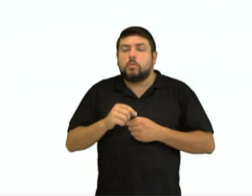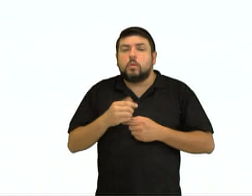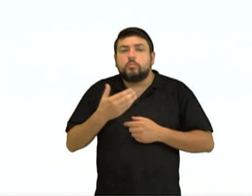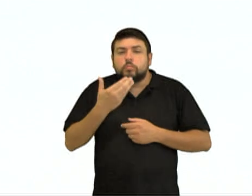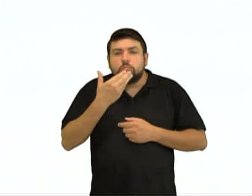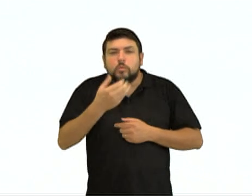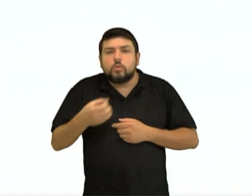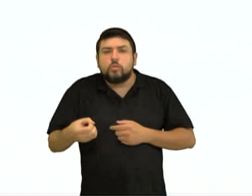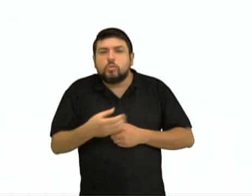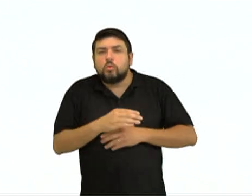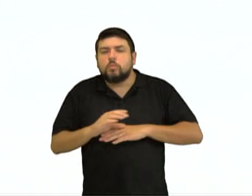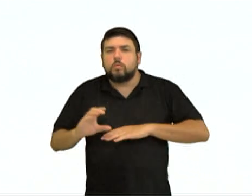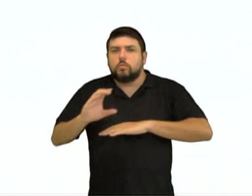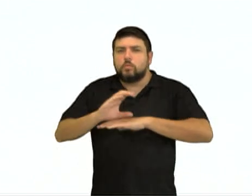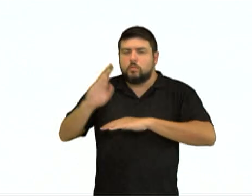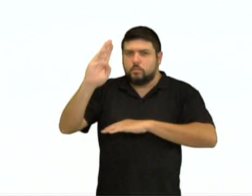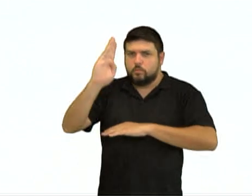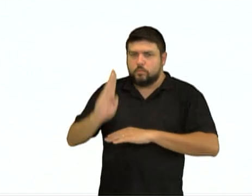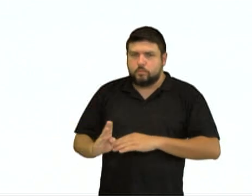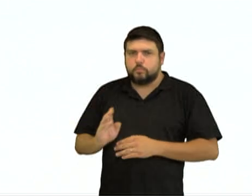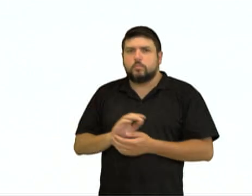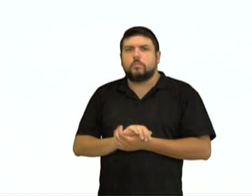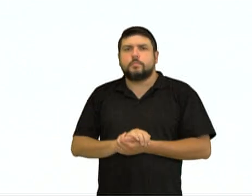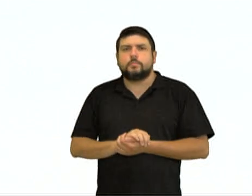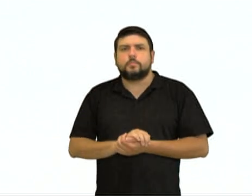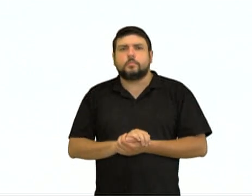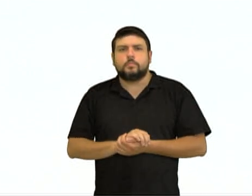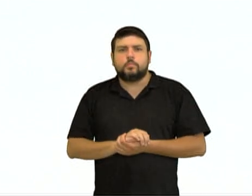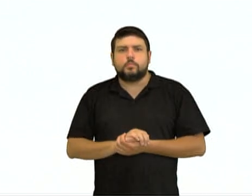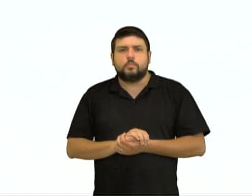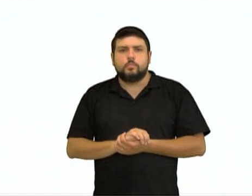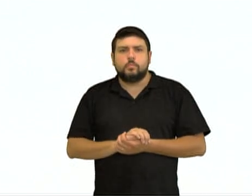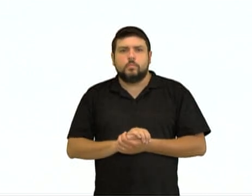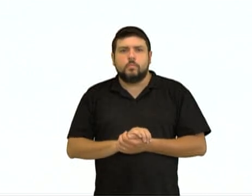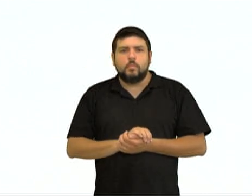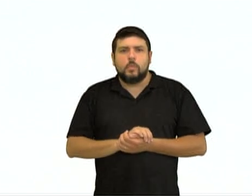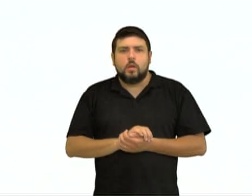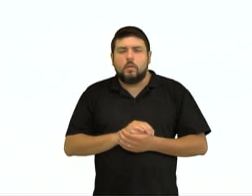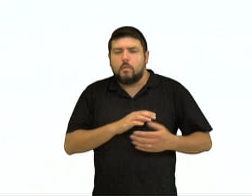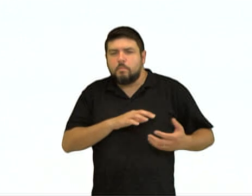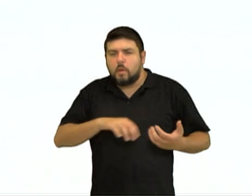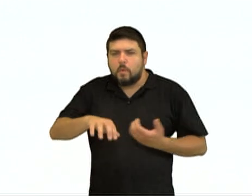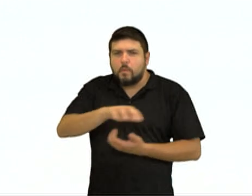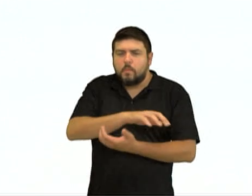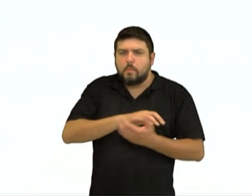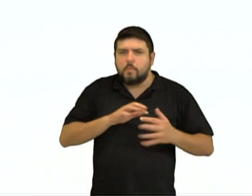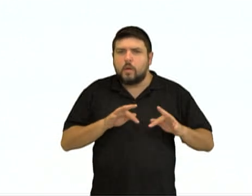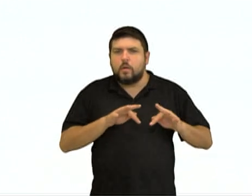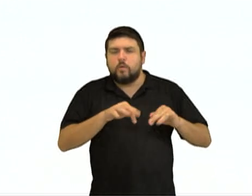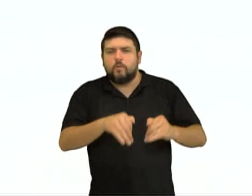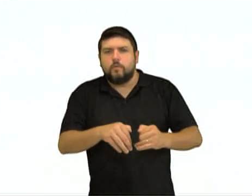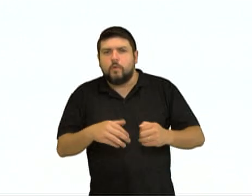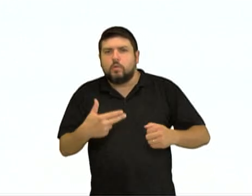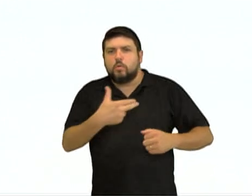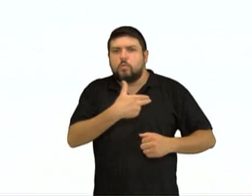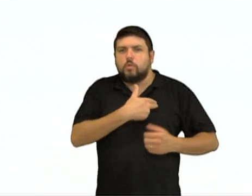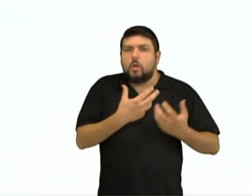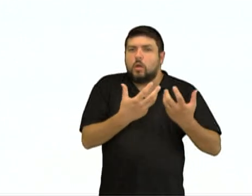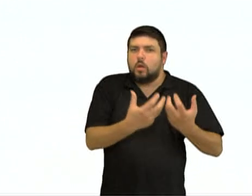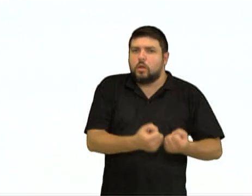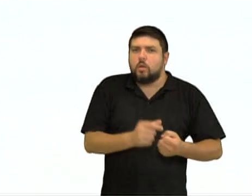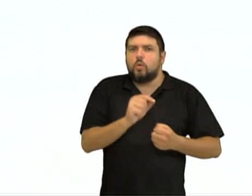para o Brasil, entre outros motivos, claro. Ao final do conflito, o Getúlio Vargas concordou em convocar uma